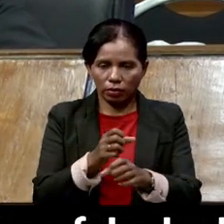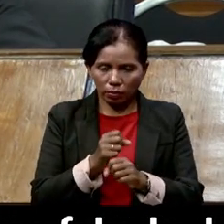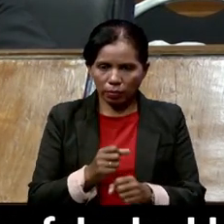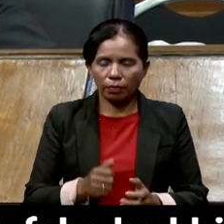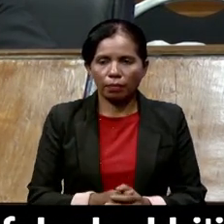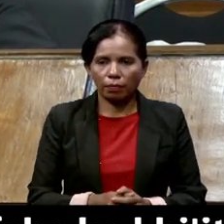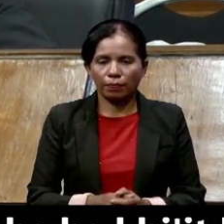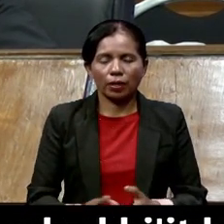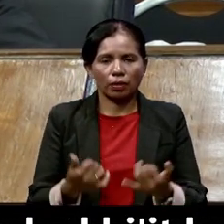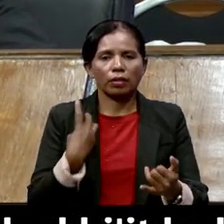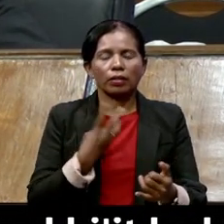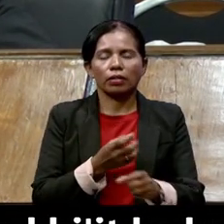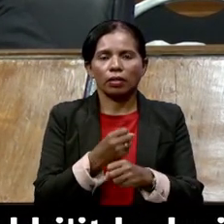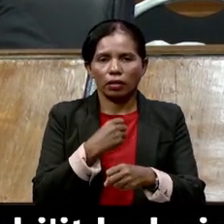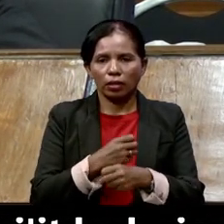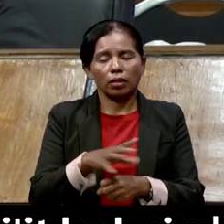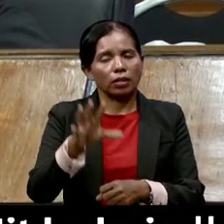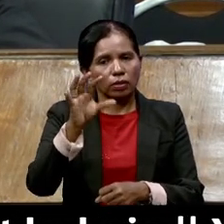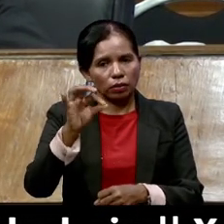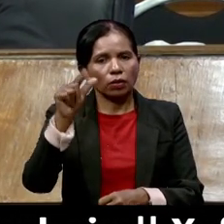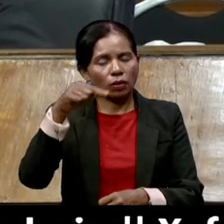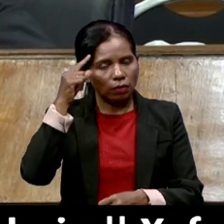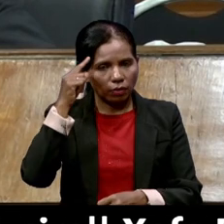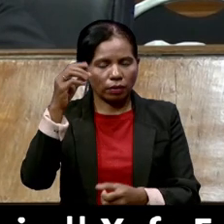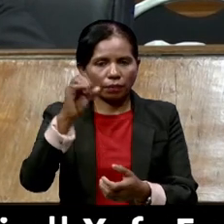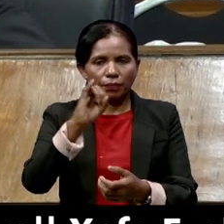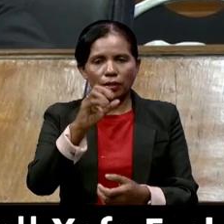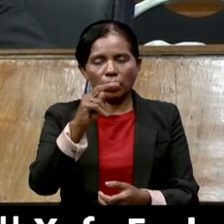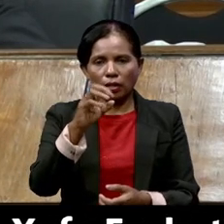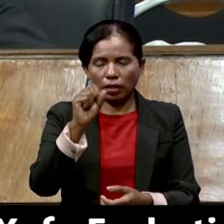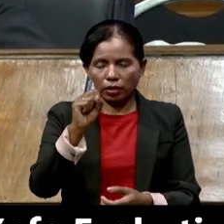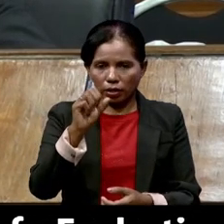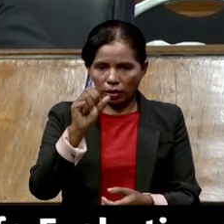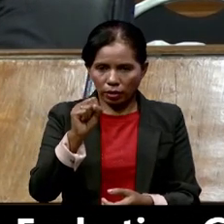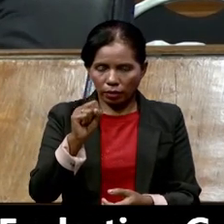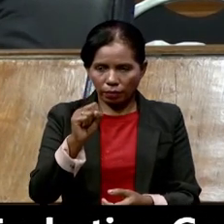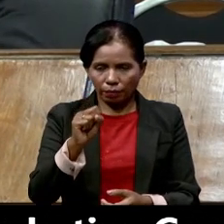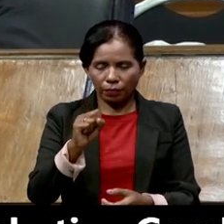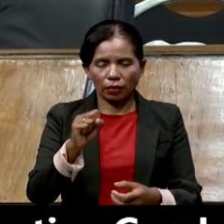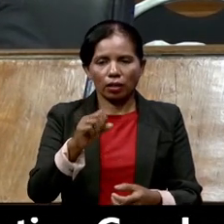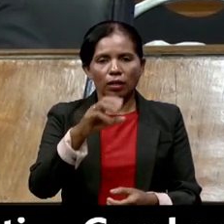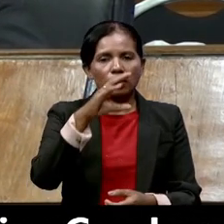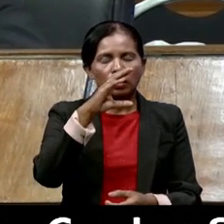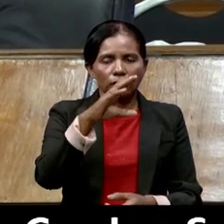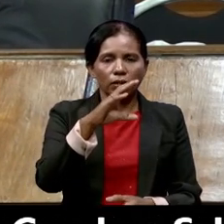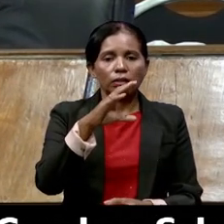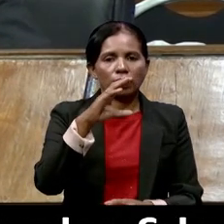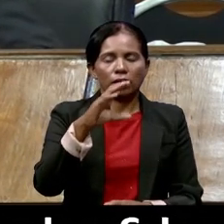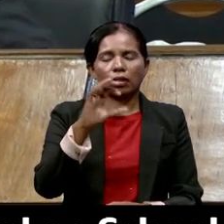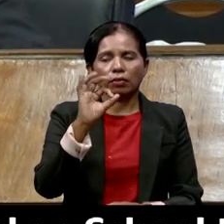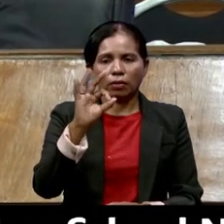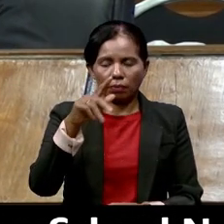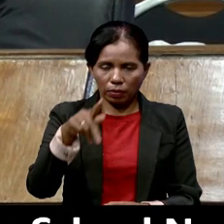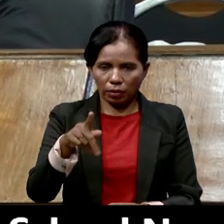Nema kita hal hal agora, nona governo konsentral me INS, mos komisão funsão publik tamban, komisão funsão publik mag toma konta kon